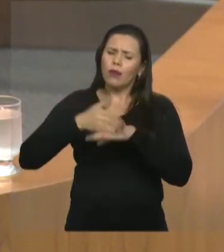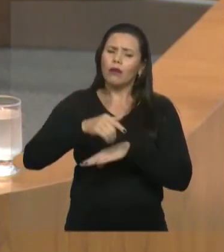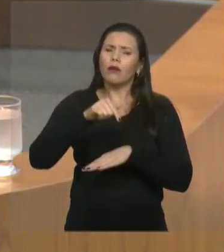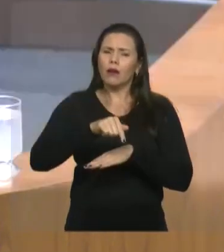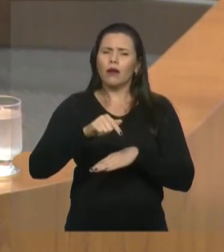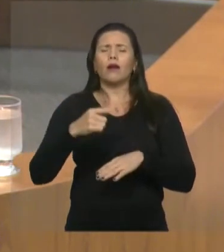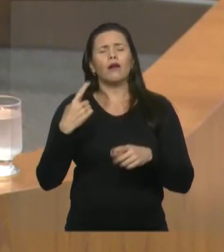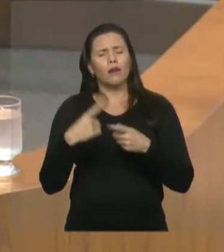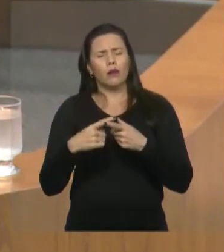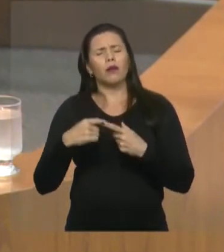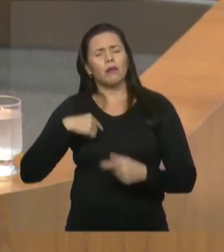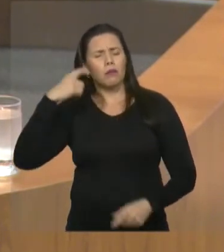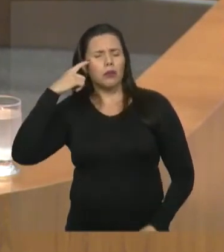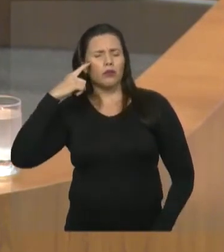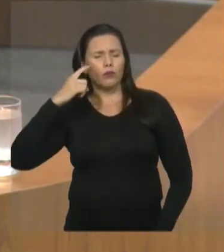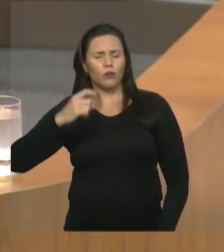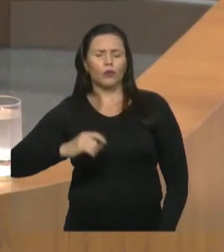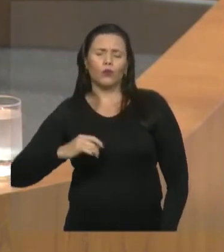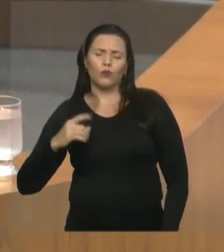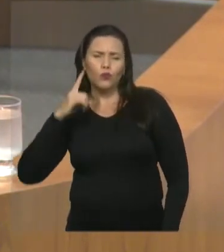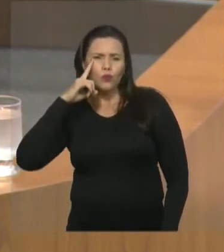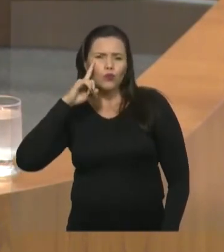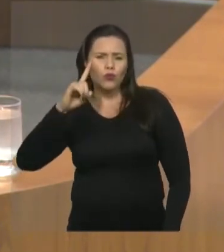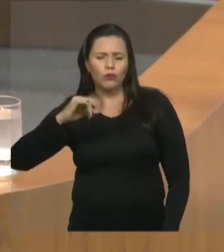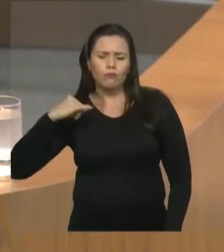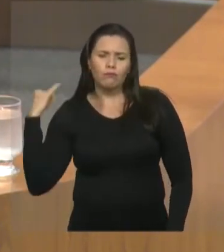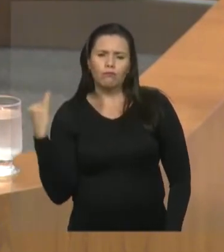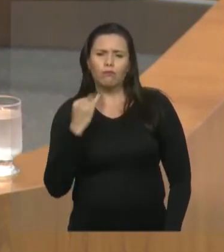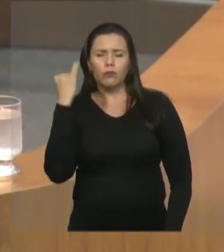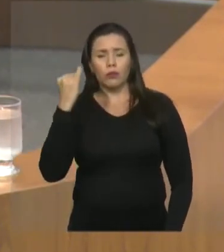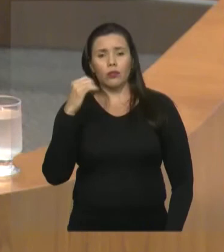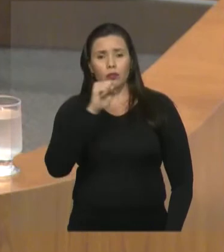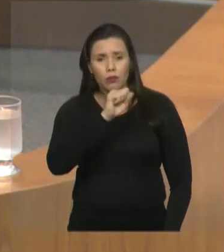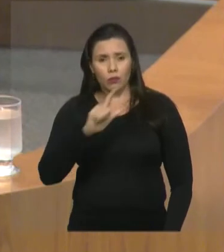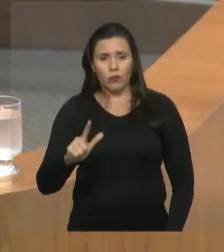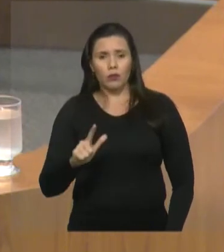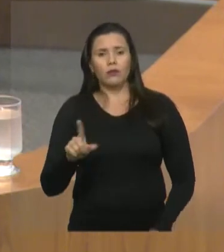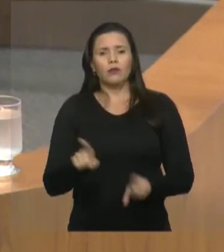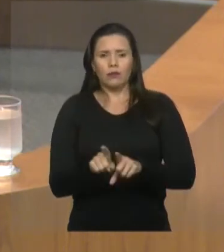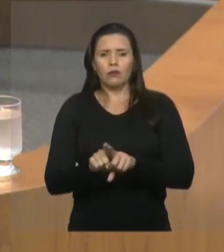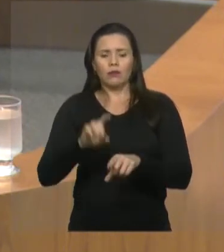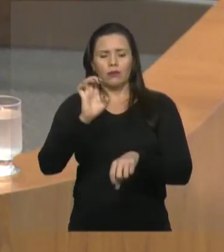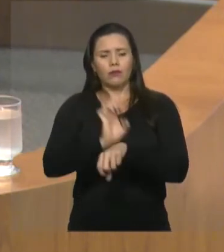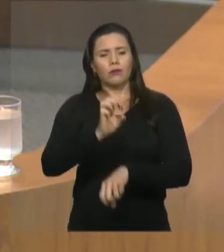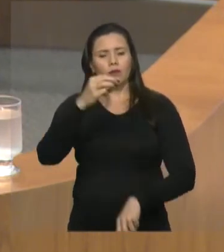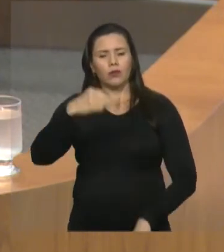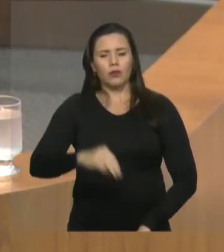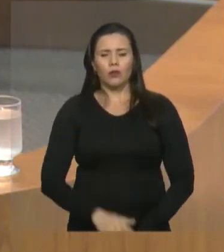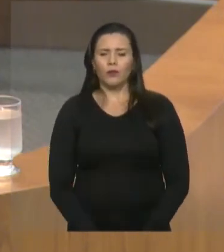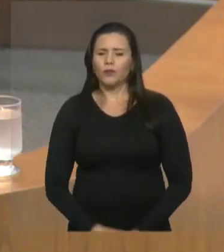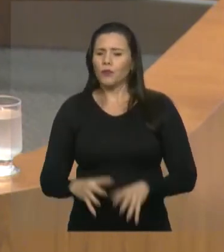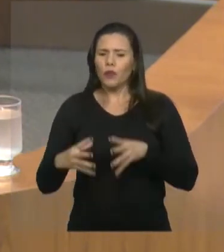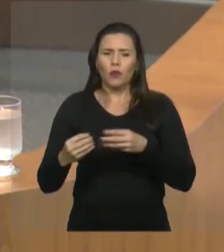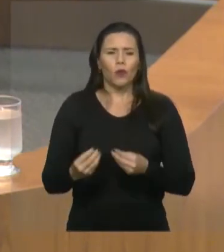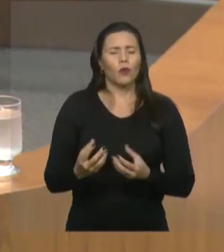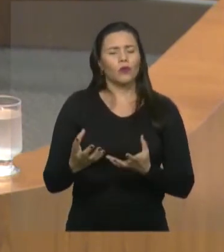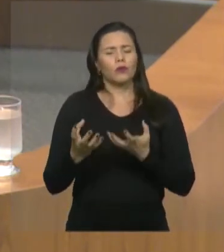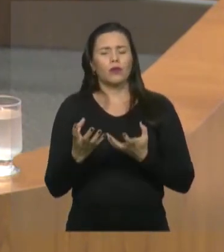para a cidade de São Luís e para o Maranhão. Então, todos que quiserem ir lá também para se consultar,